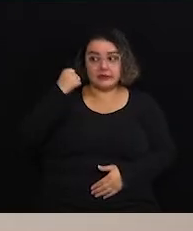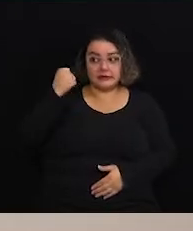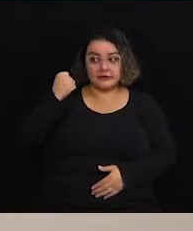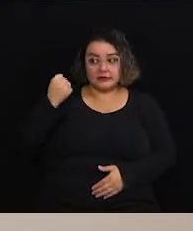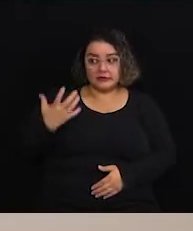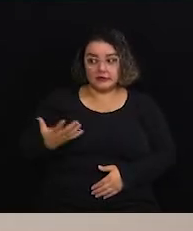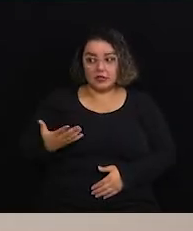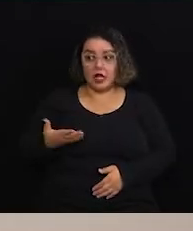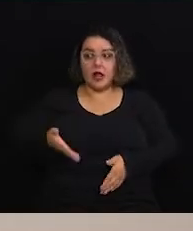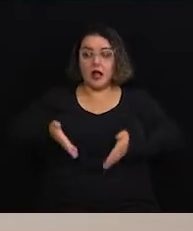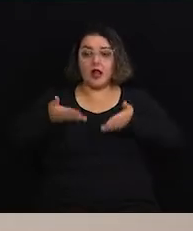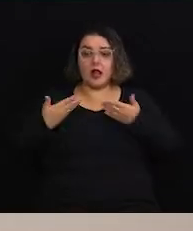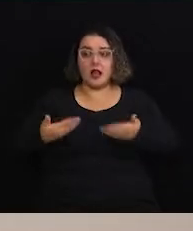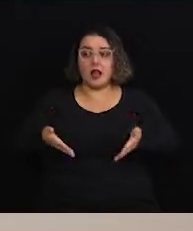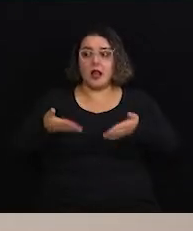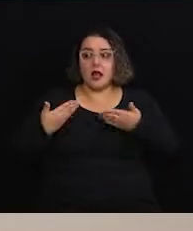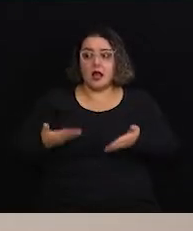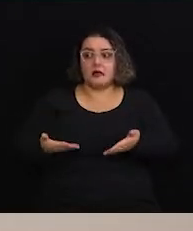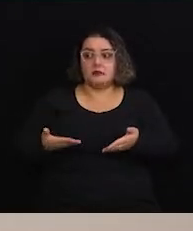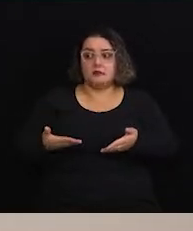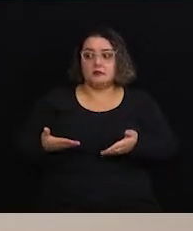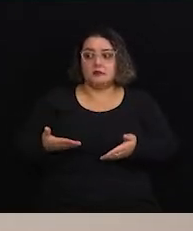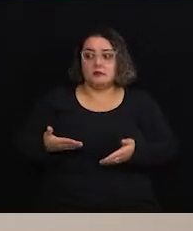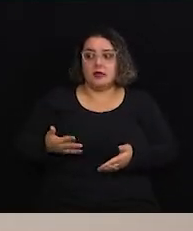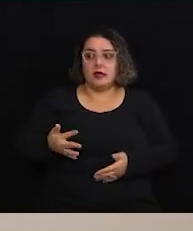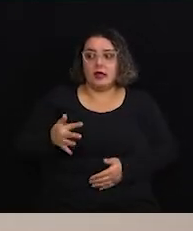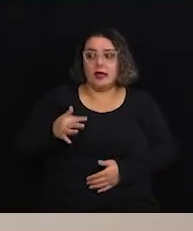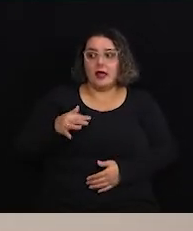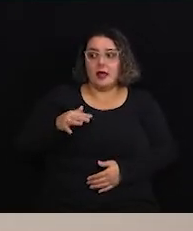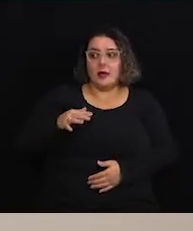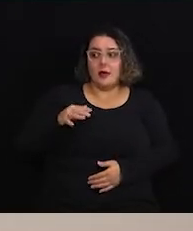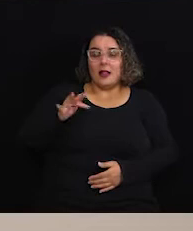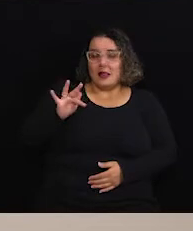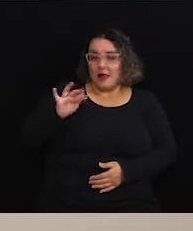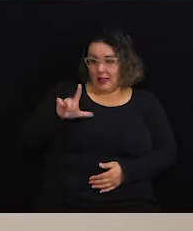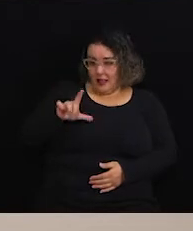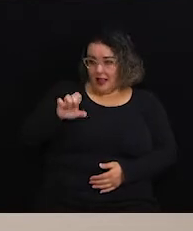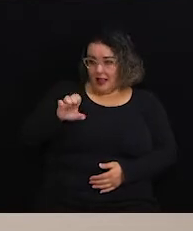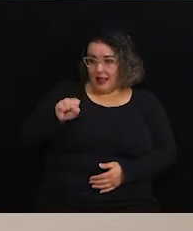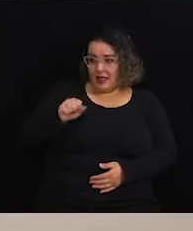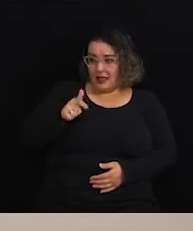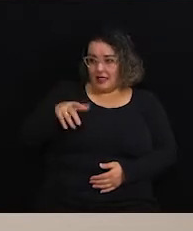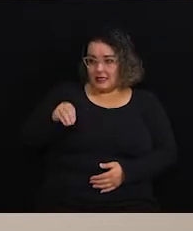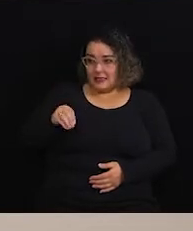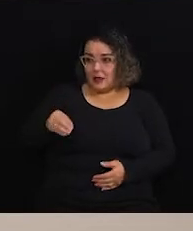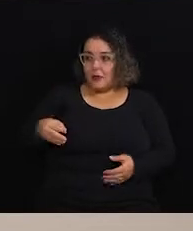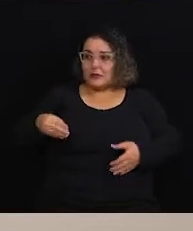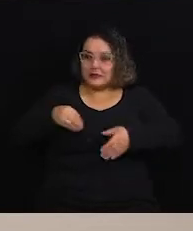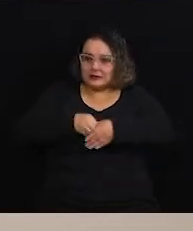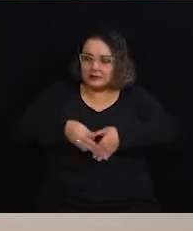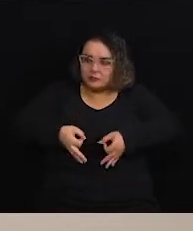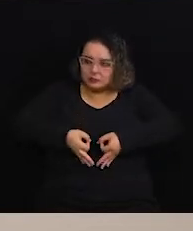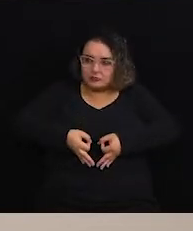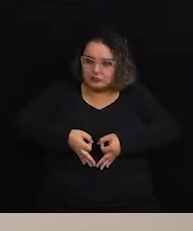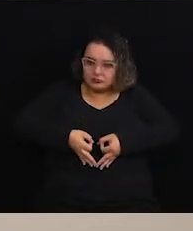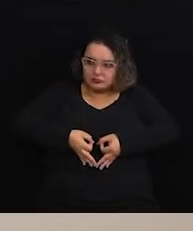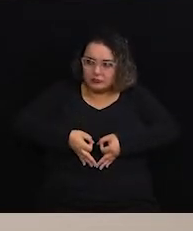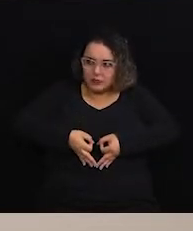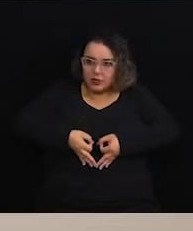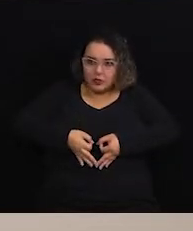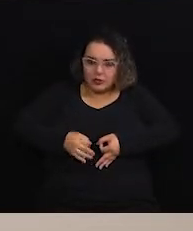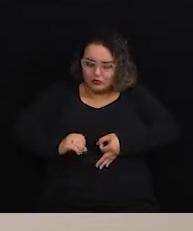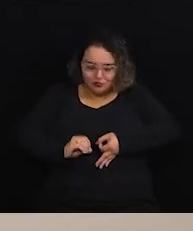endometriose leve geralmente são lesões que tem dentro da cavidade, que a gente fala que são lesões superficiais, ela não infiltra muito a